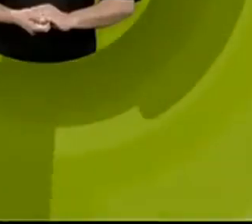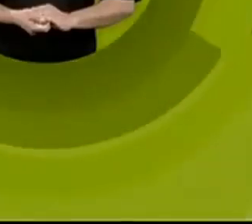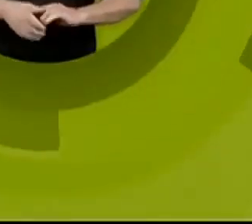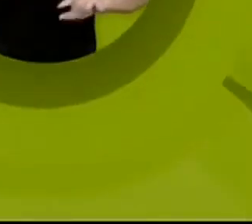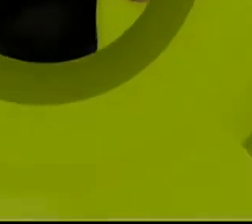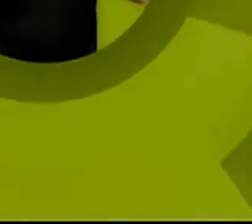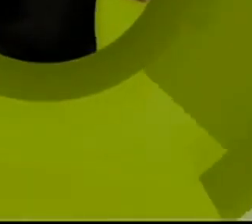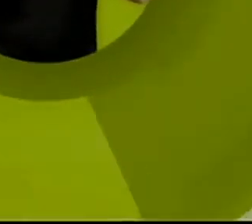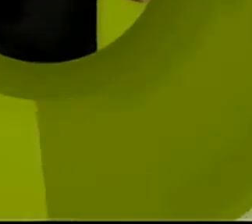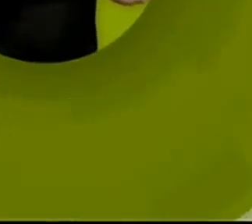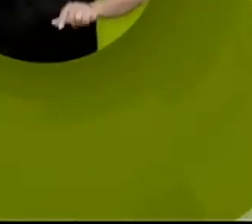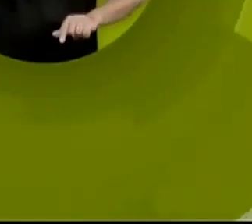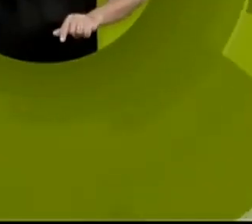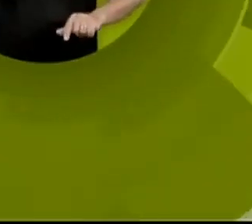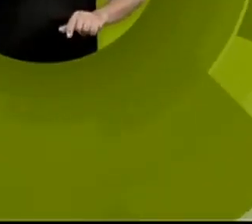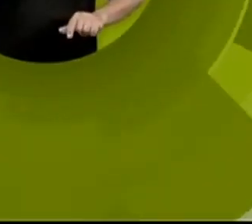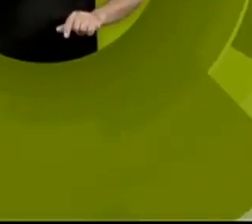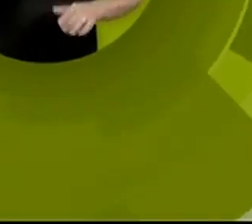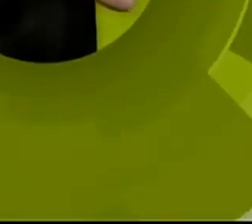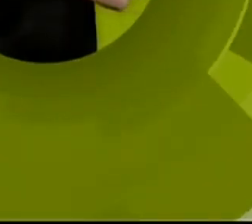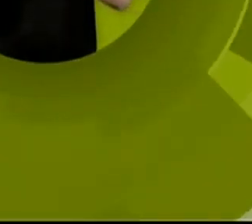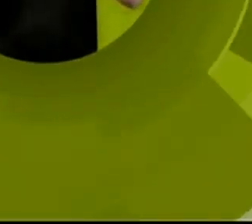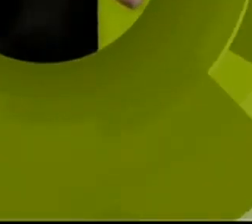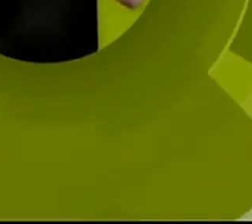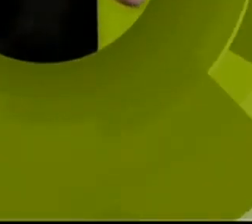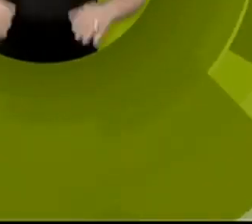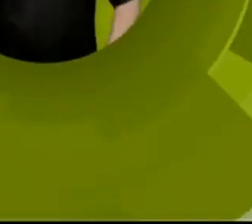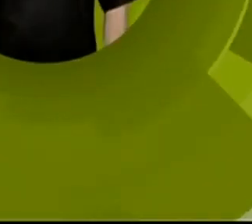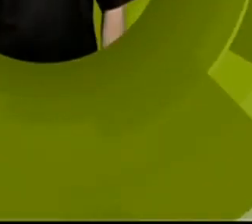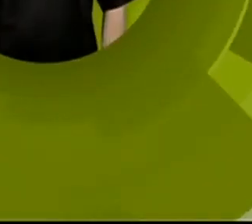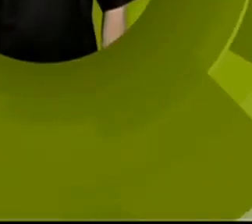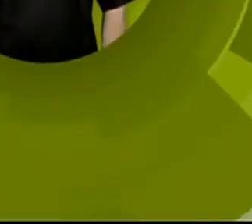O programa a seguir é livre para todos os públicos.